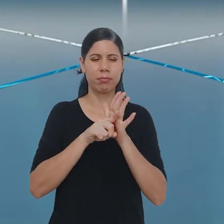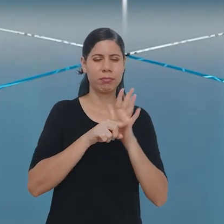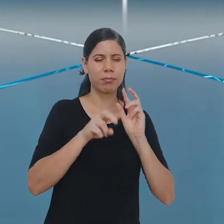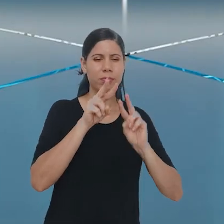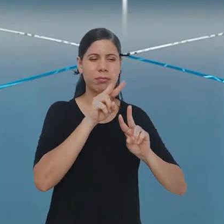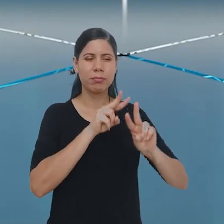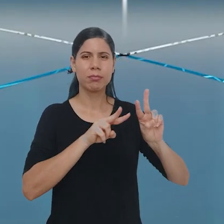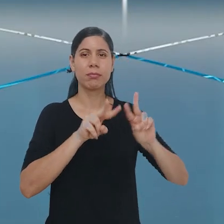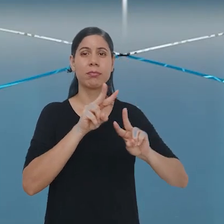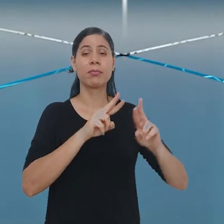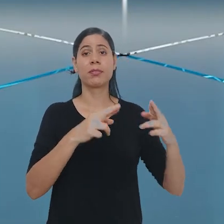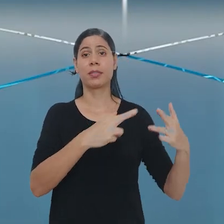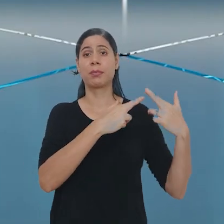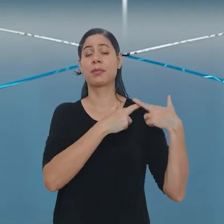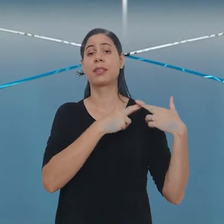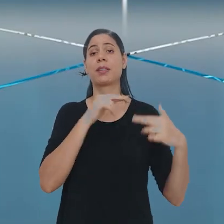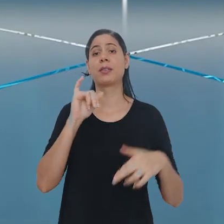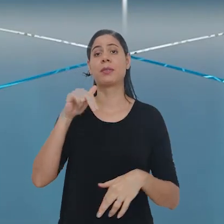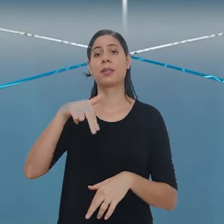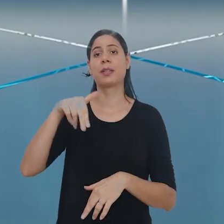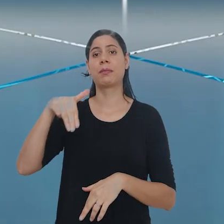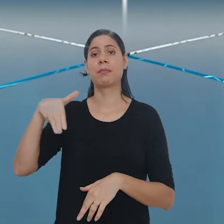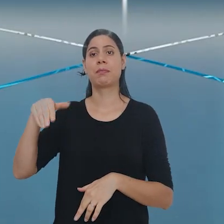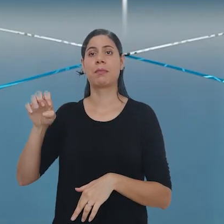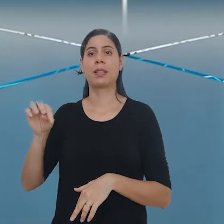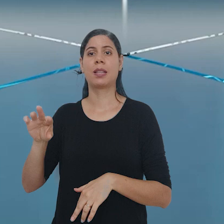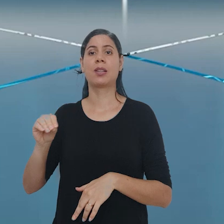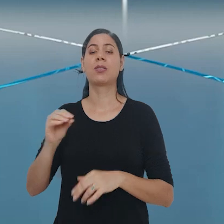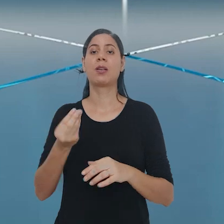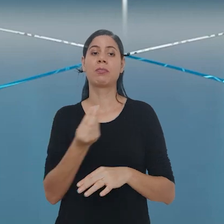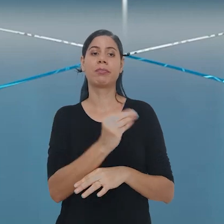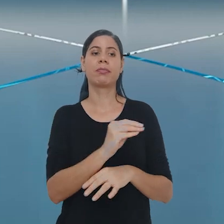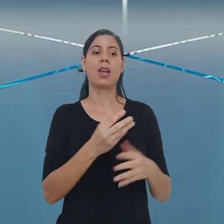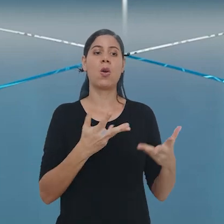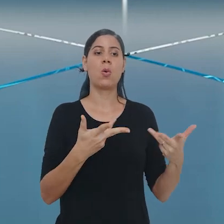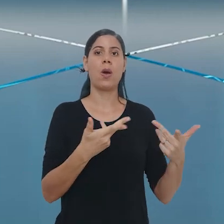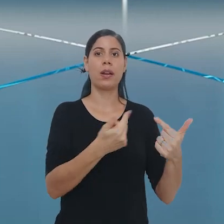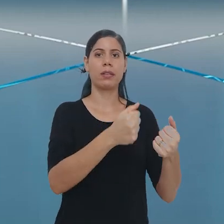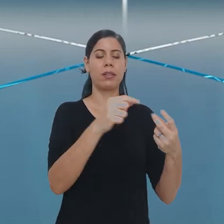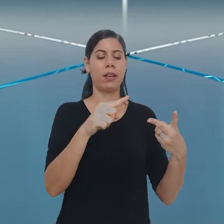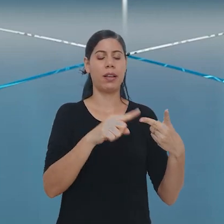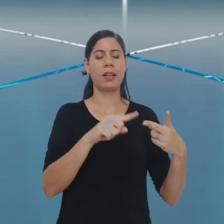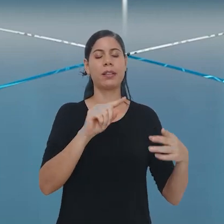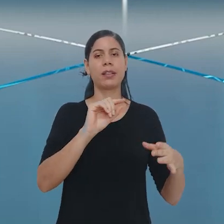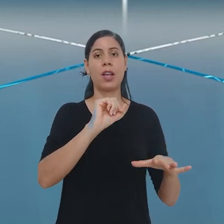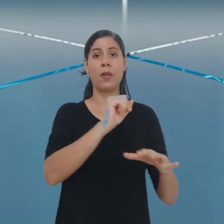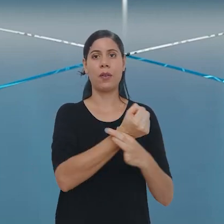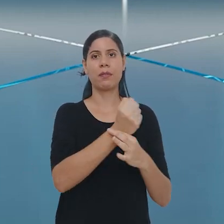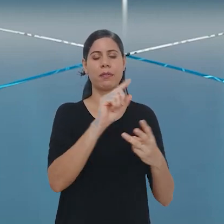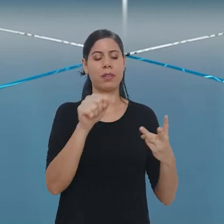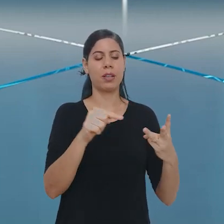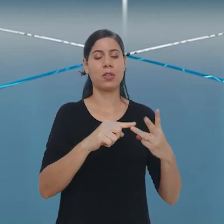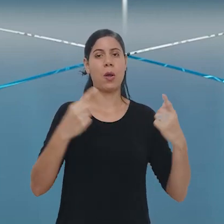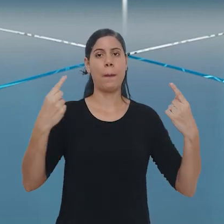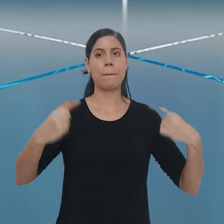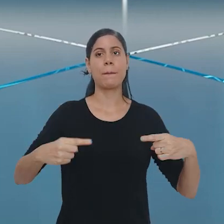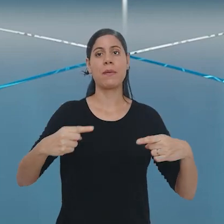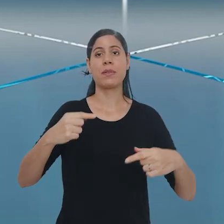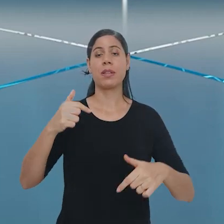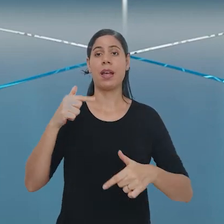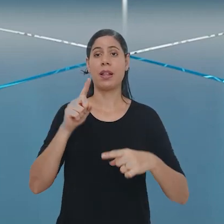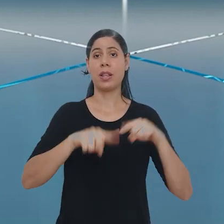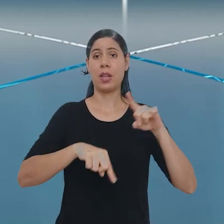Mais do que apenas fiscalizar, a missão do Inmetro é adicionar qualidade, confiança e competitividade